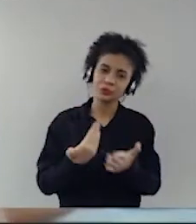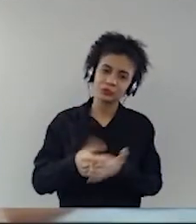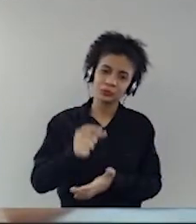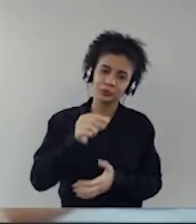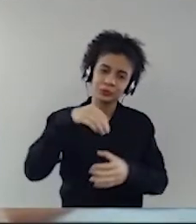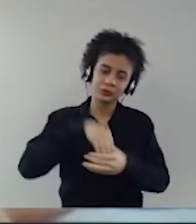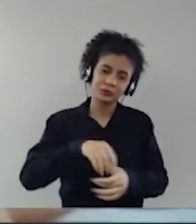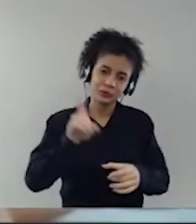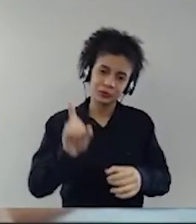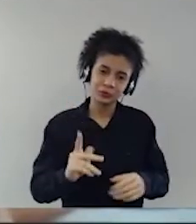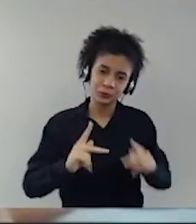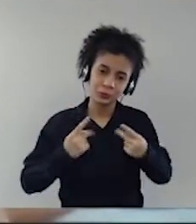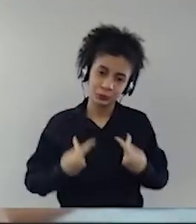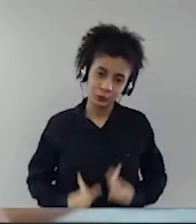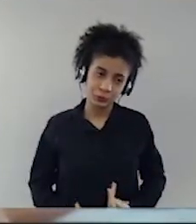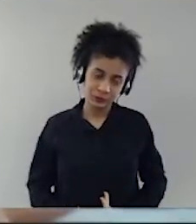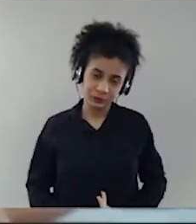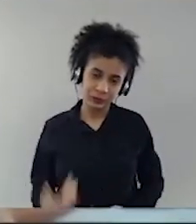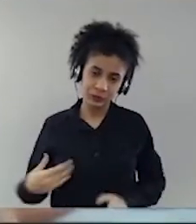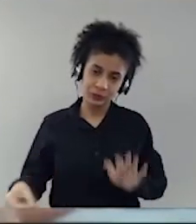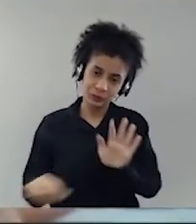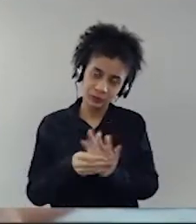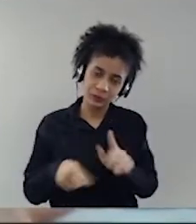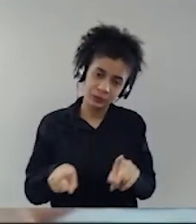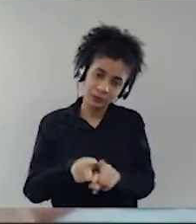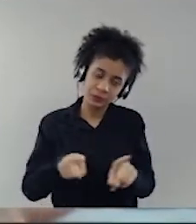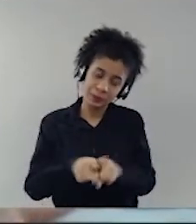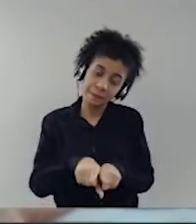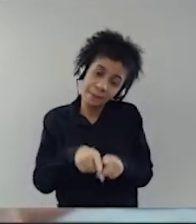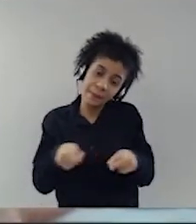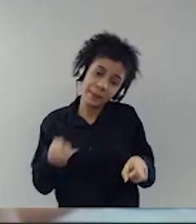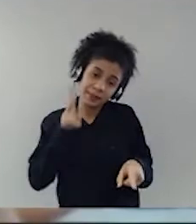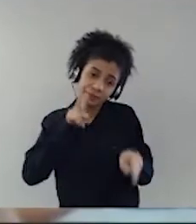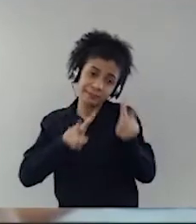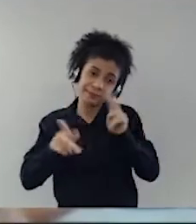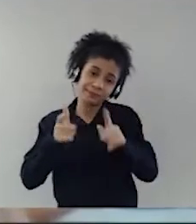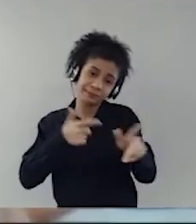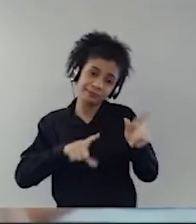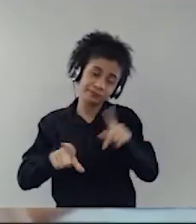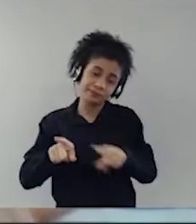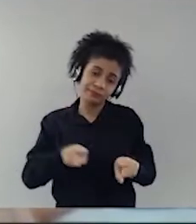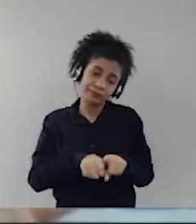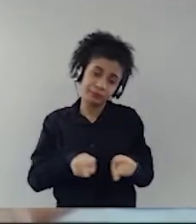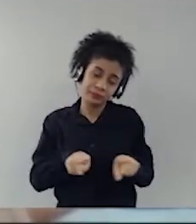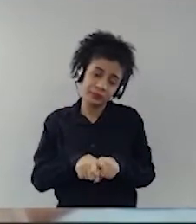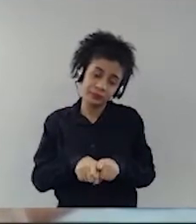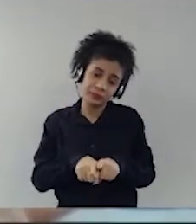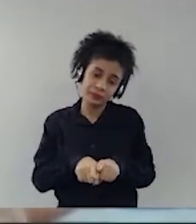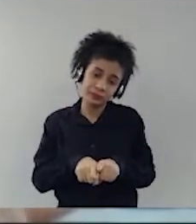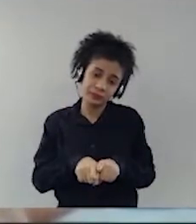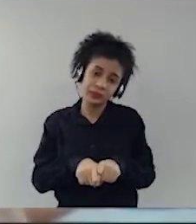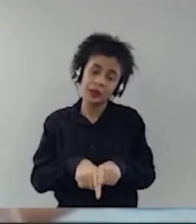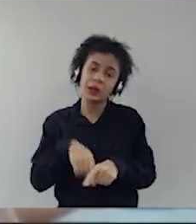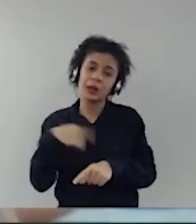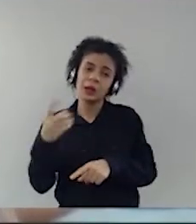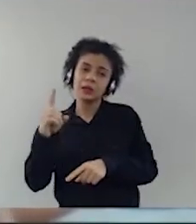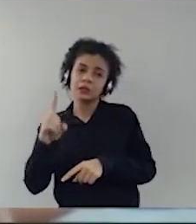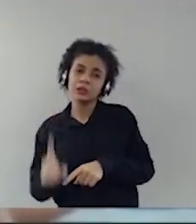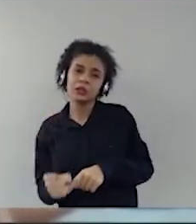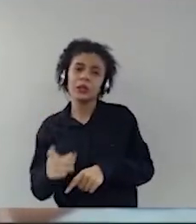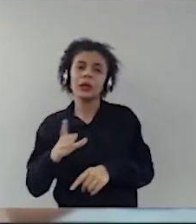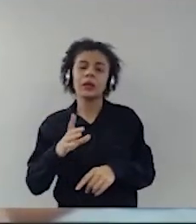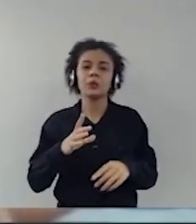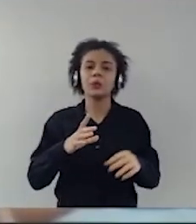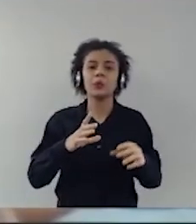direitos humanos. Eu citei esses, mas a gente vê outros também, além do direito sanitário, direito